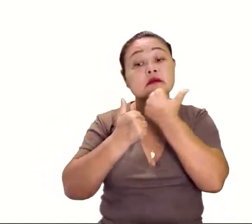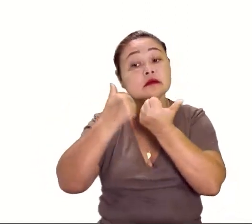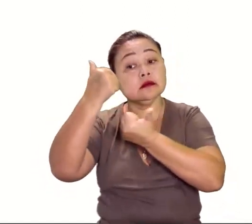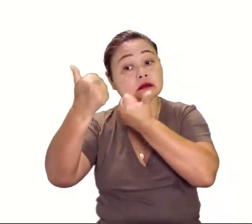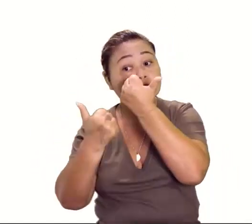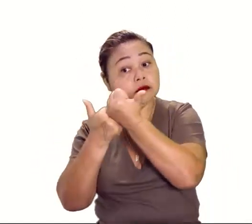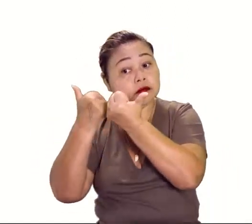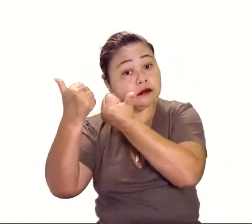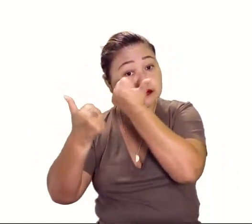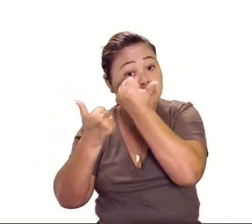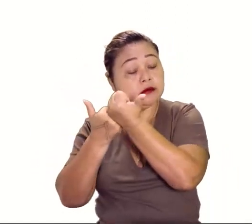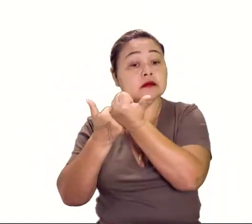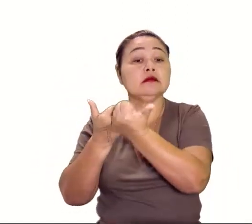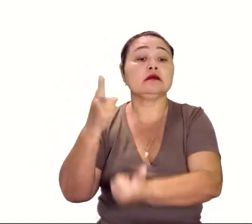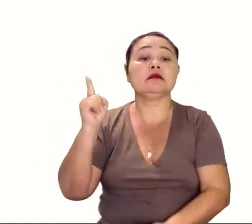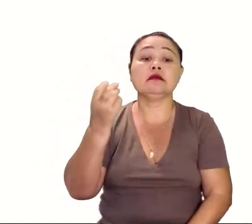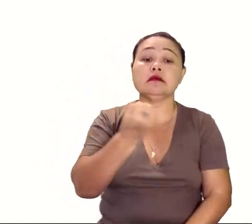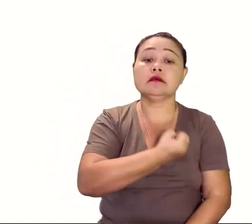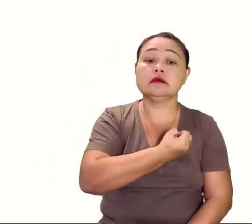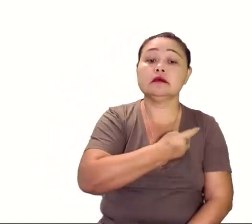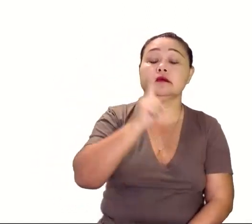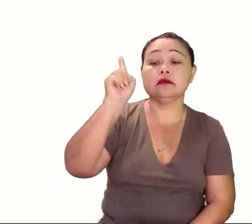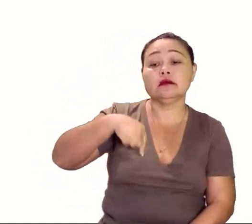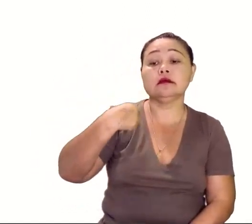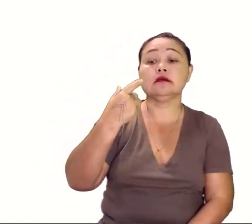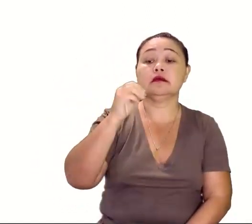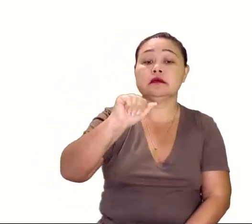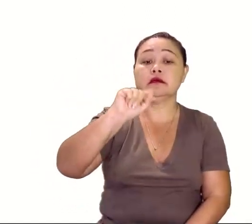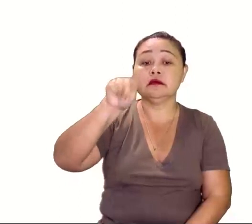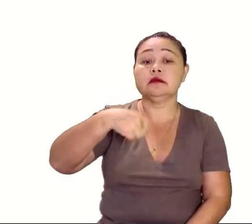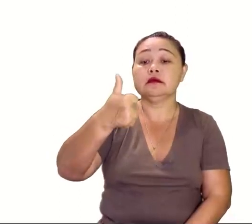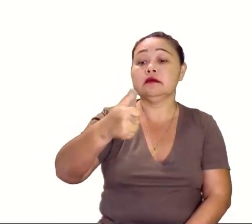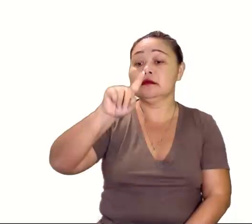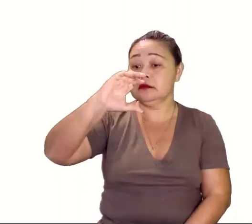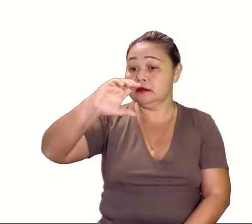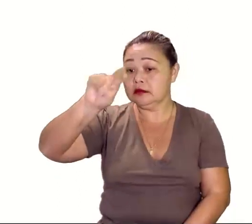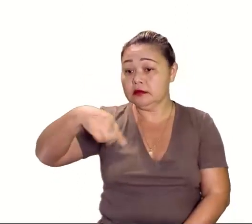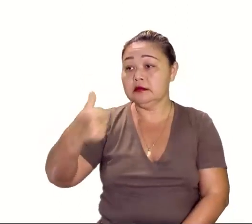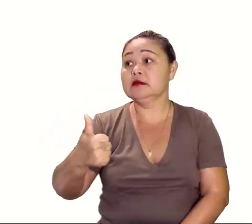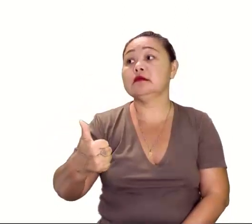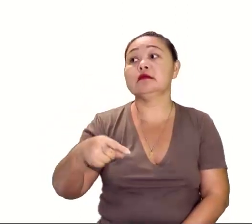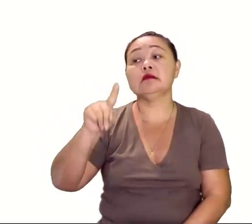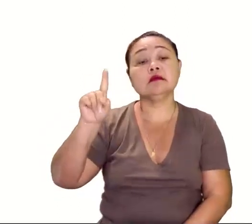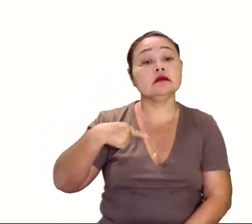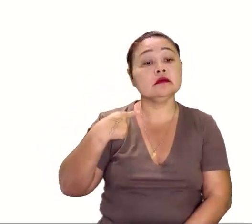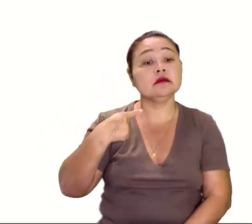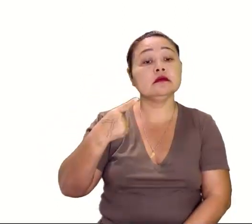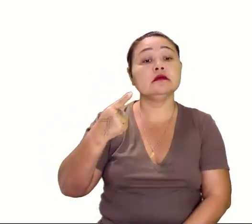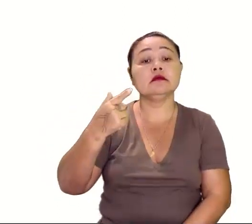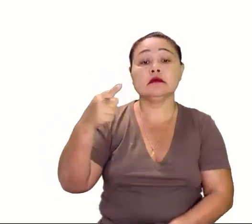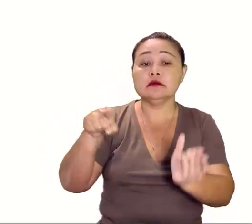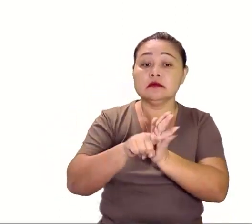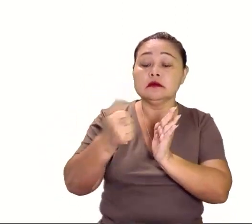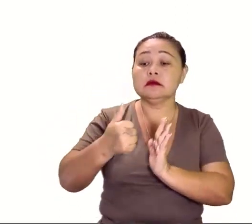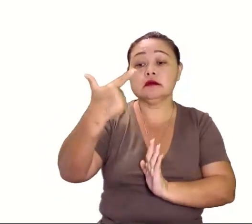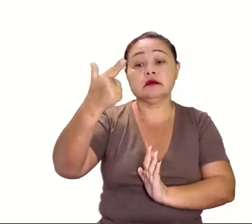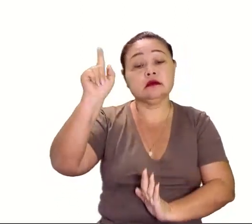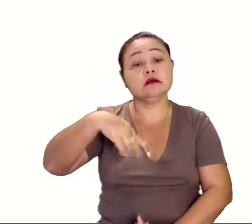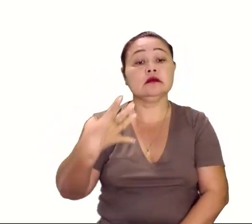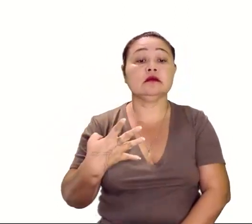ao quadrado menos 4 vezes o A, que é 1, vezes o C, que é 1. O meu delta, então, menos 2 ao quadrado?